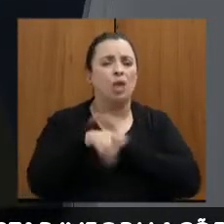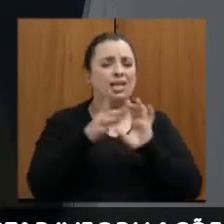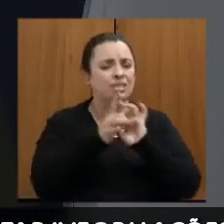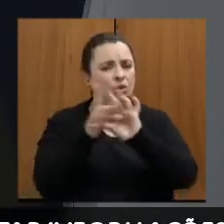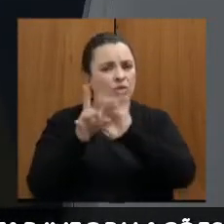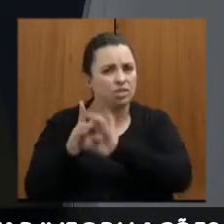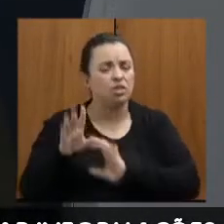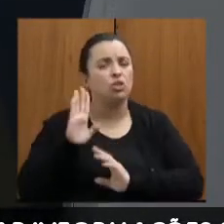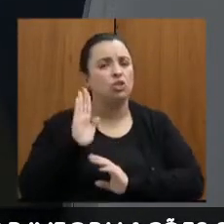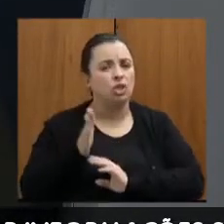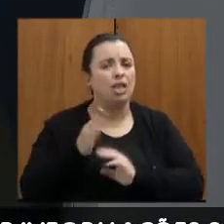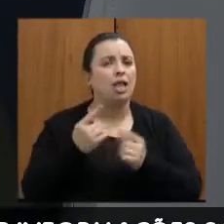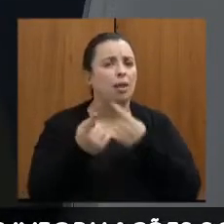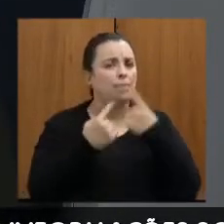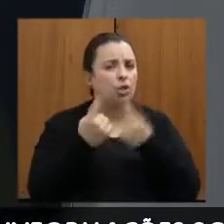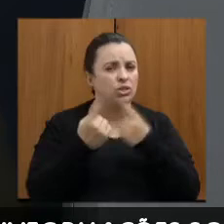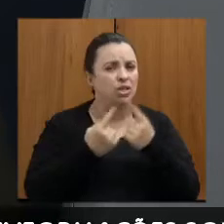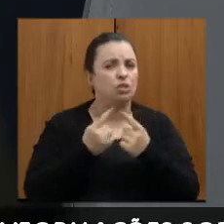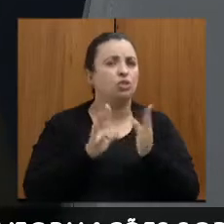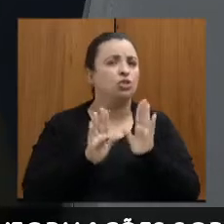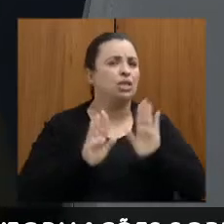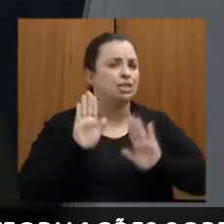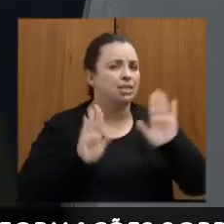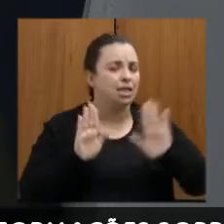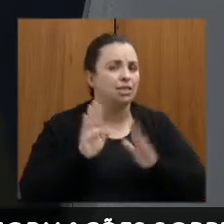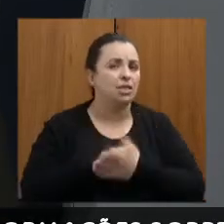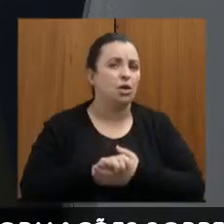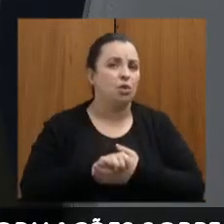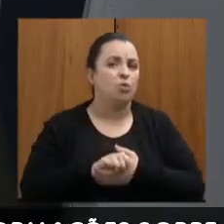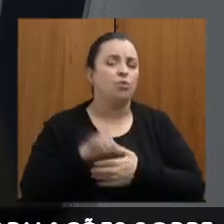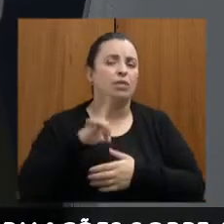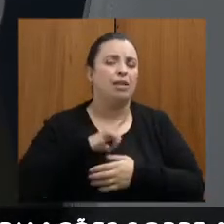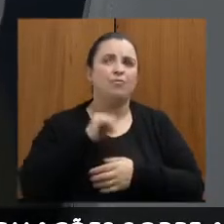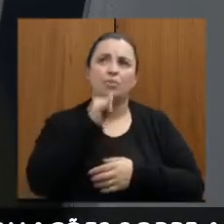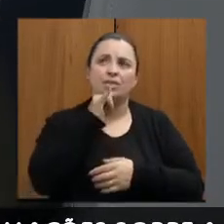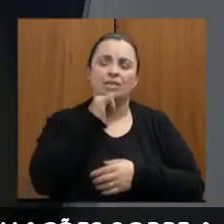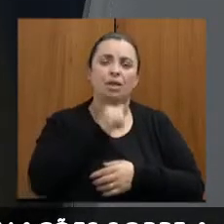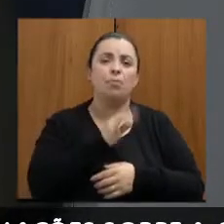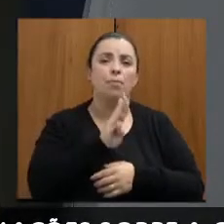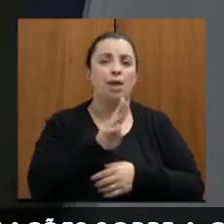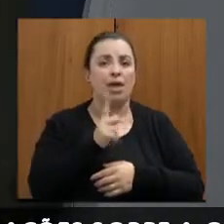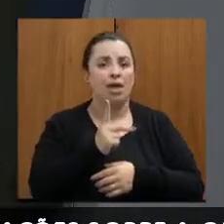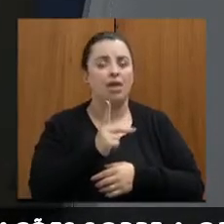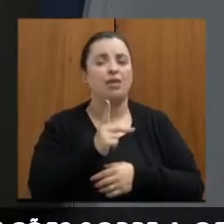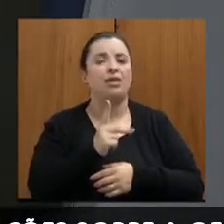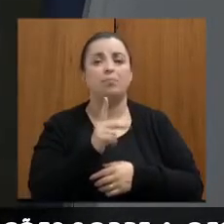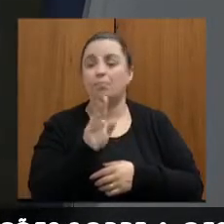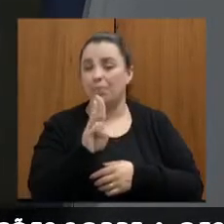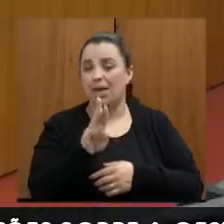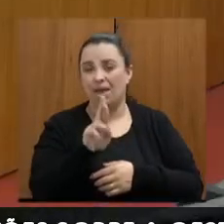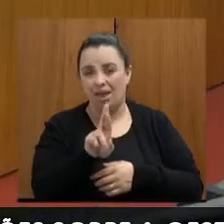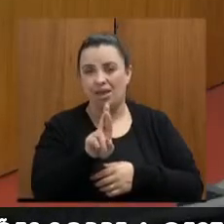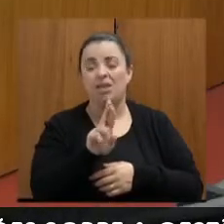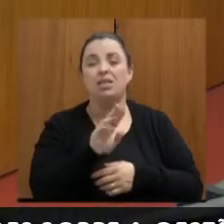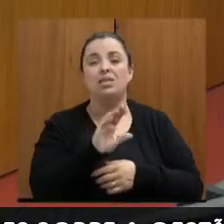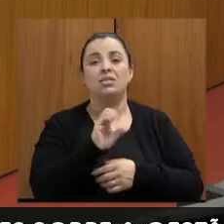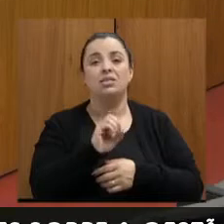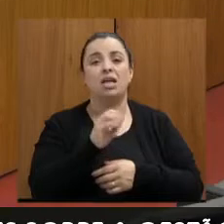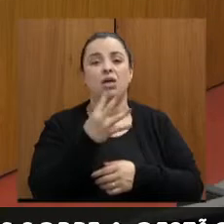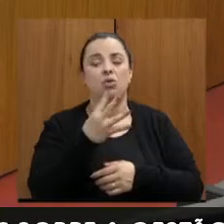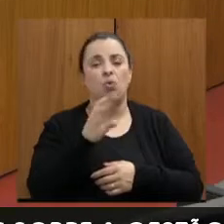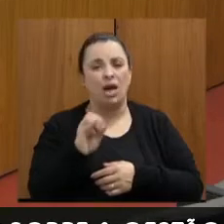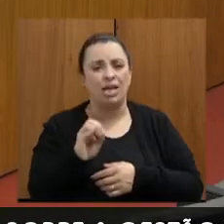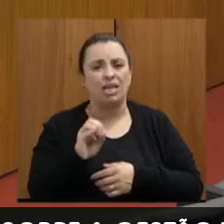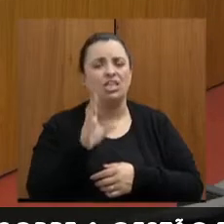estrada que liga o trevo a br-040 até Ponte Nova que deveria ser tem o casca Sim e as outras estradas